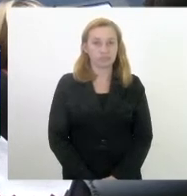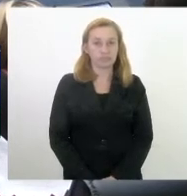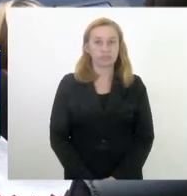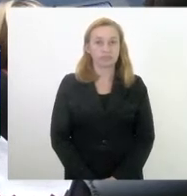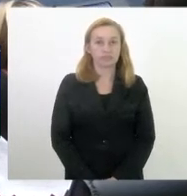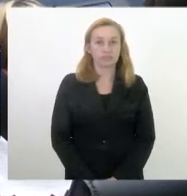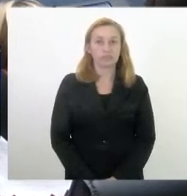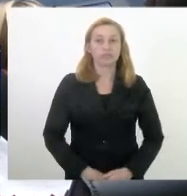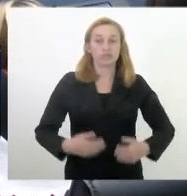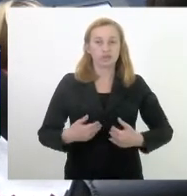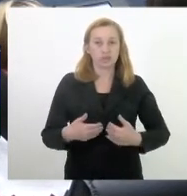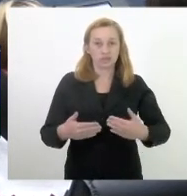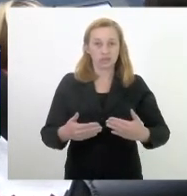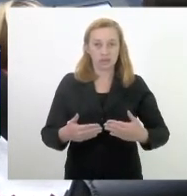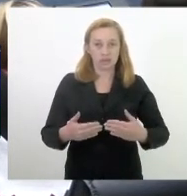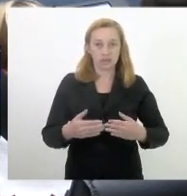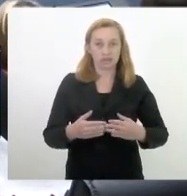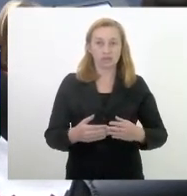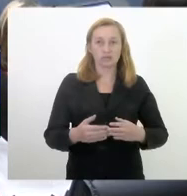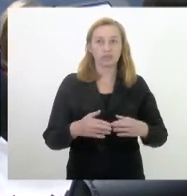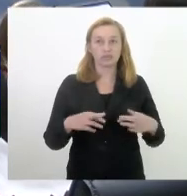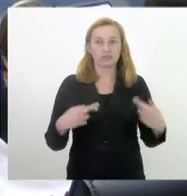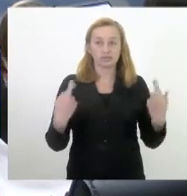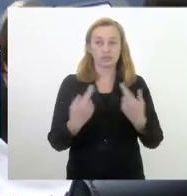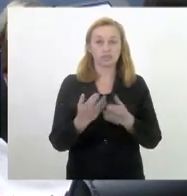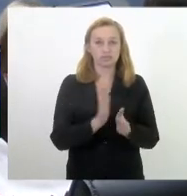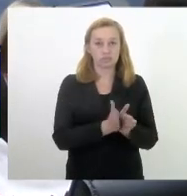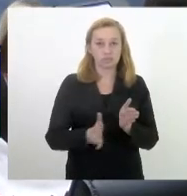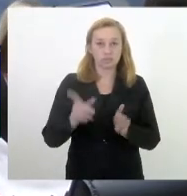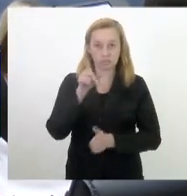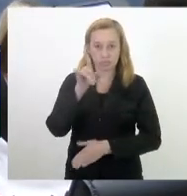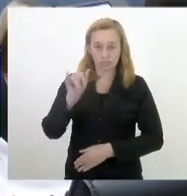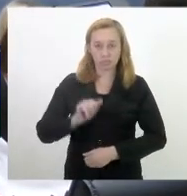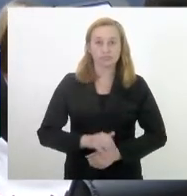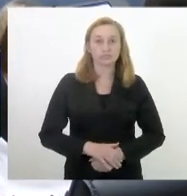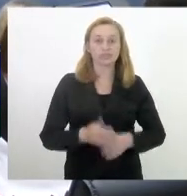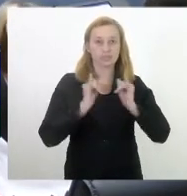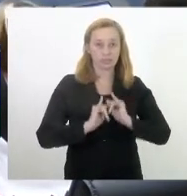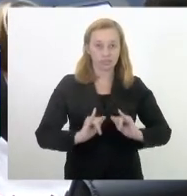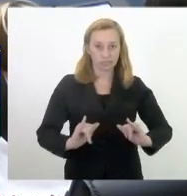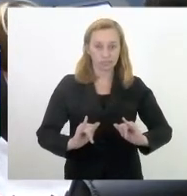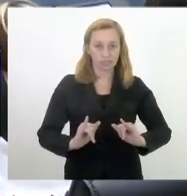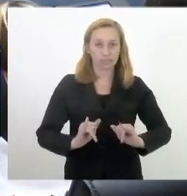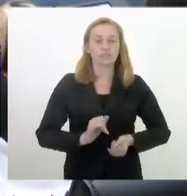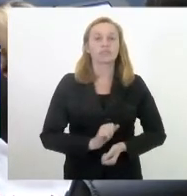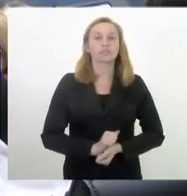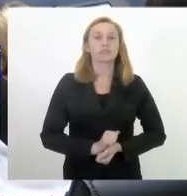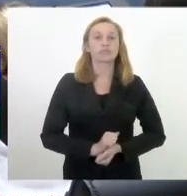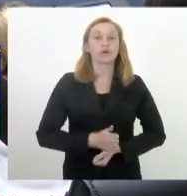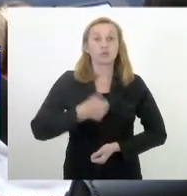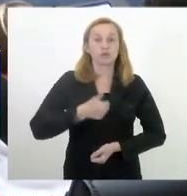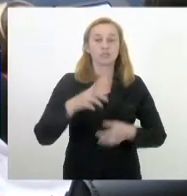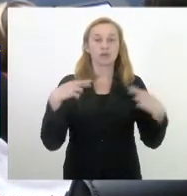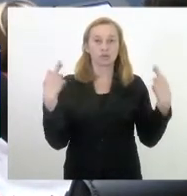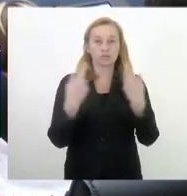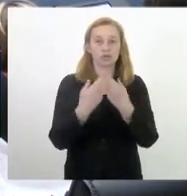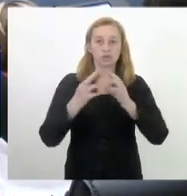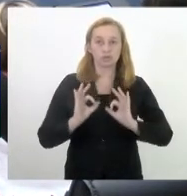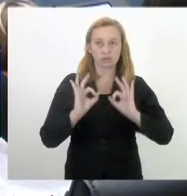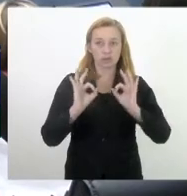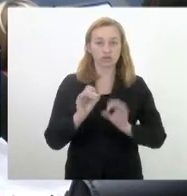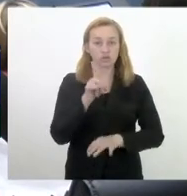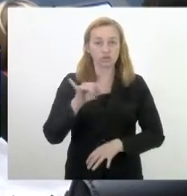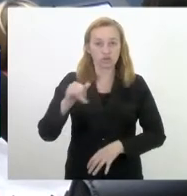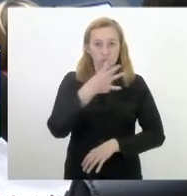Está reaberta a sessão. Passa-se a ordem do dia. Anuncio. Primeira sessão extraordinária do dia